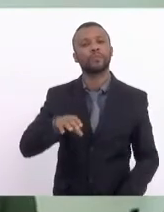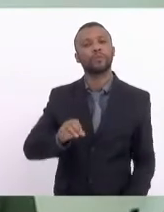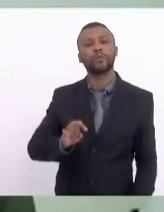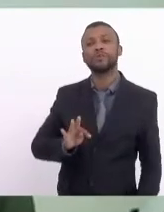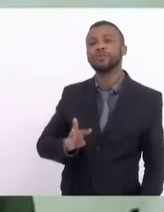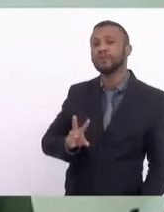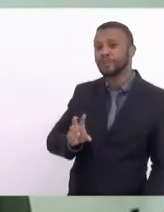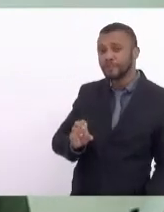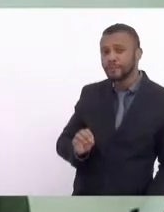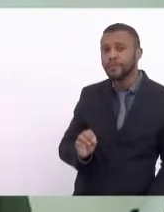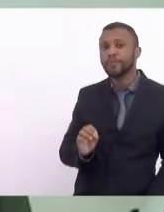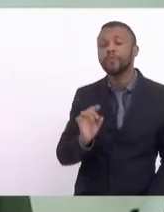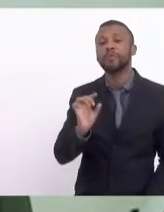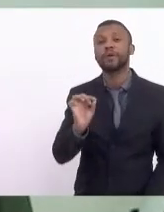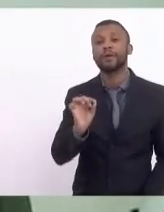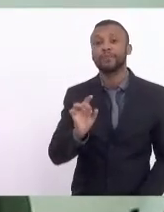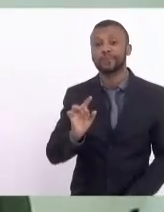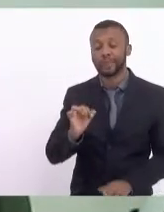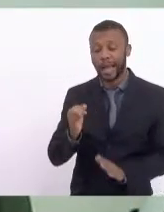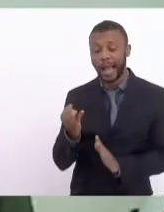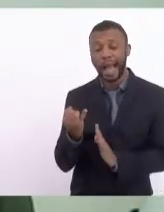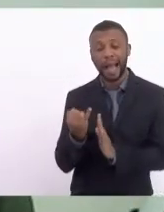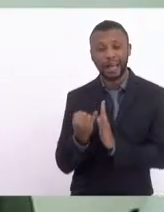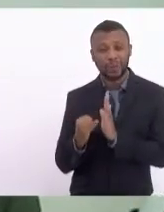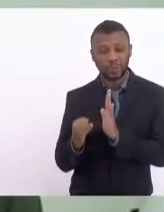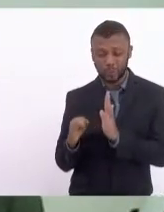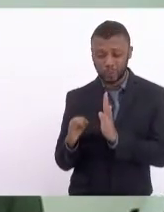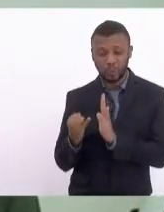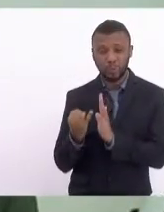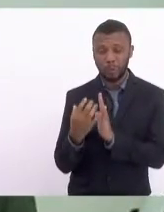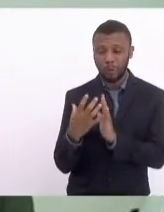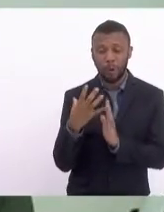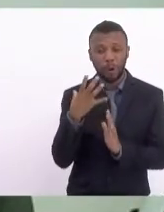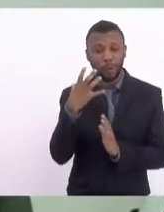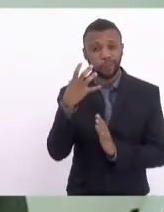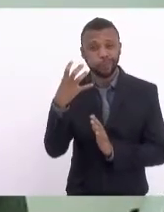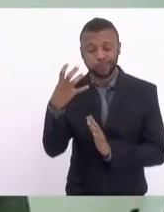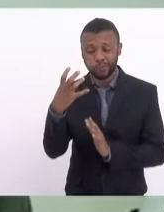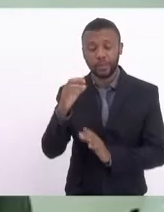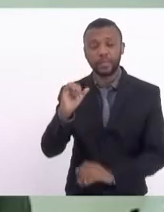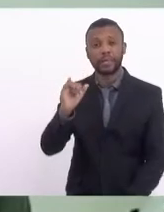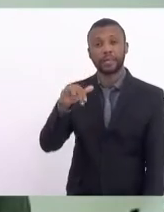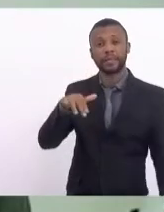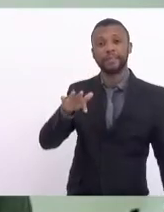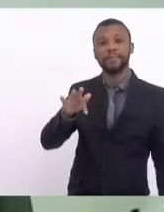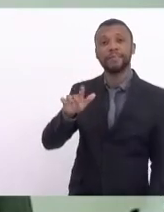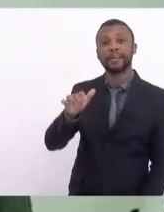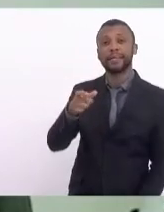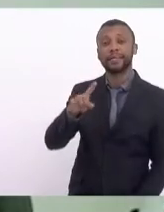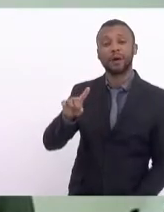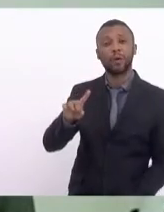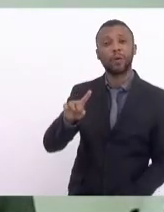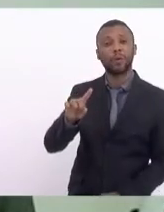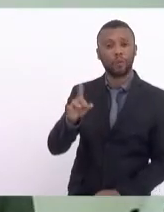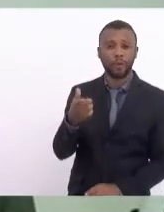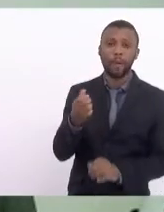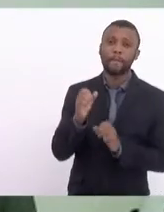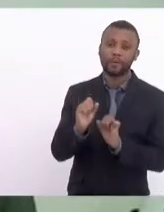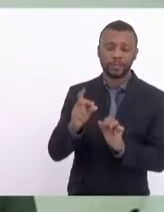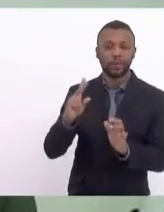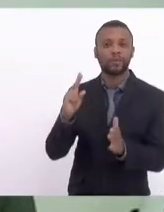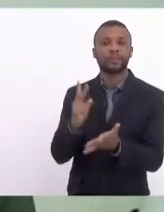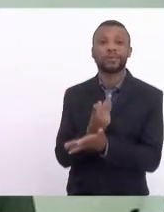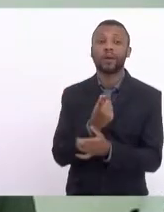porque a inflação iria fazer aumentar os preços dos